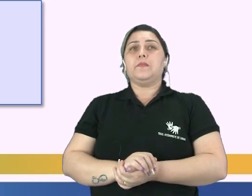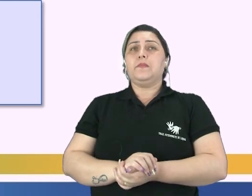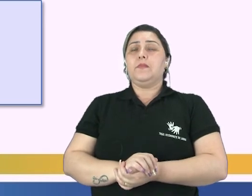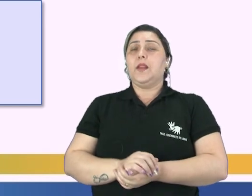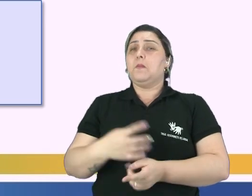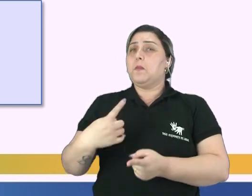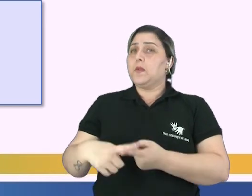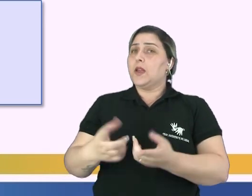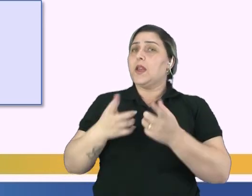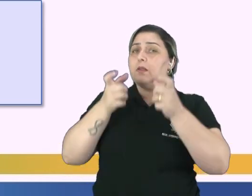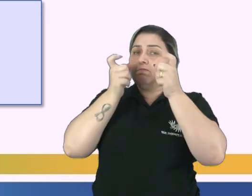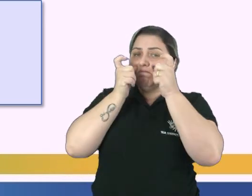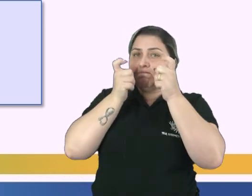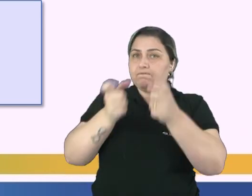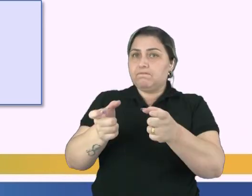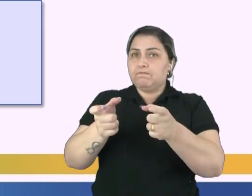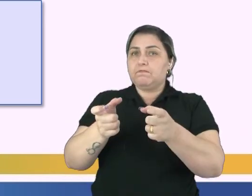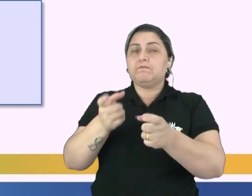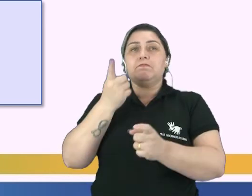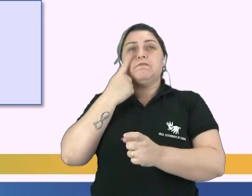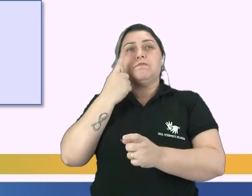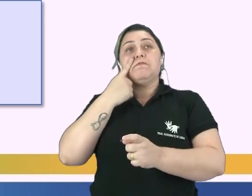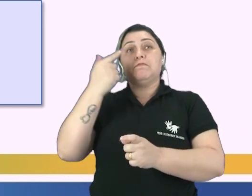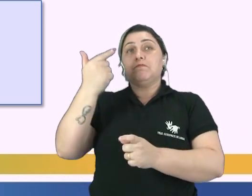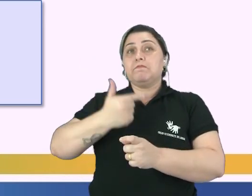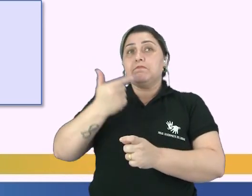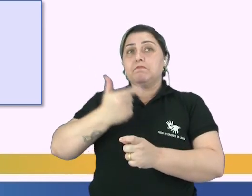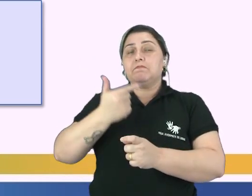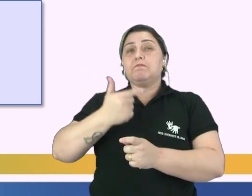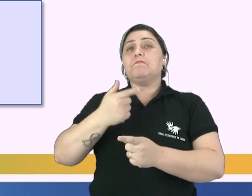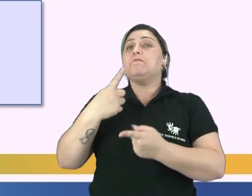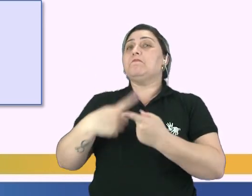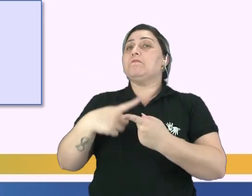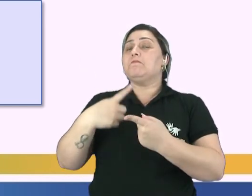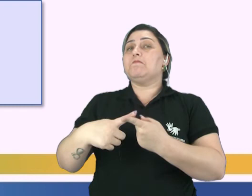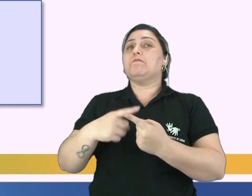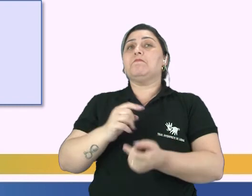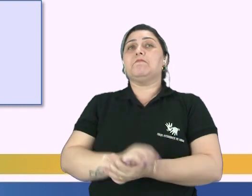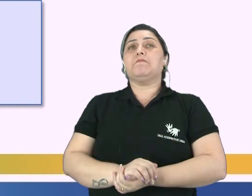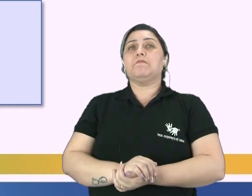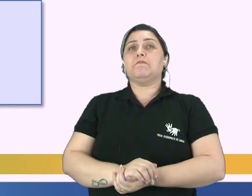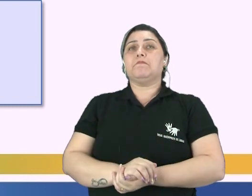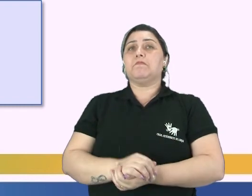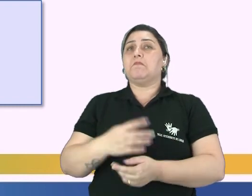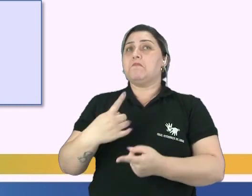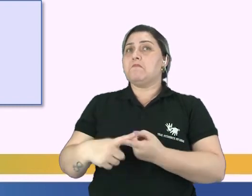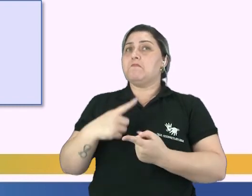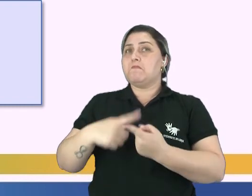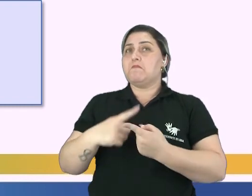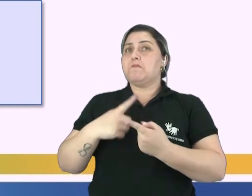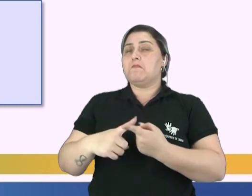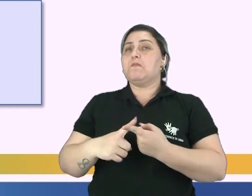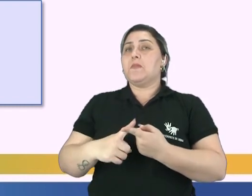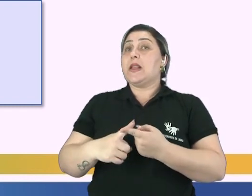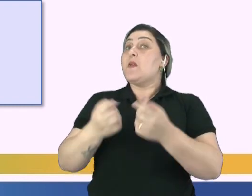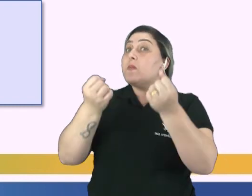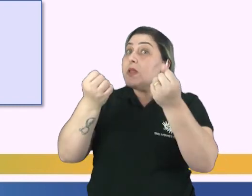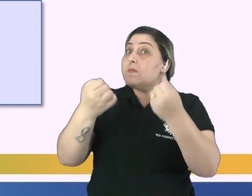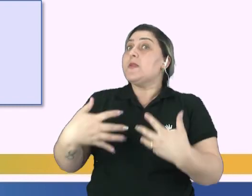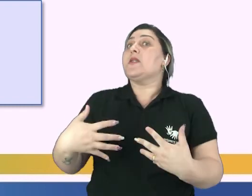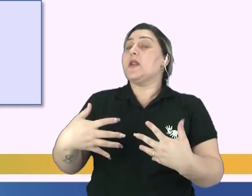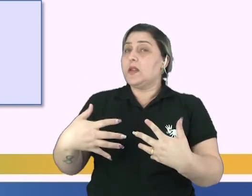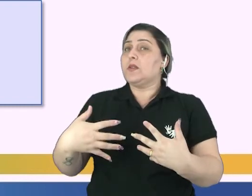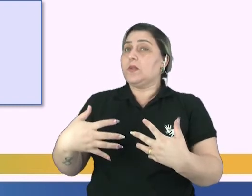porque quero estar concentrada. Olha esse segundo porquê na primeira frase, porque quero estar concentrada. Ele é sem